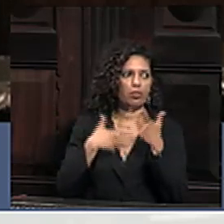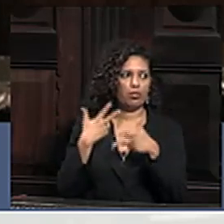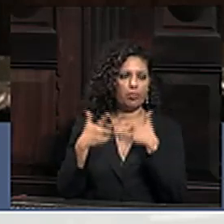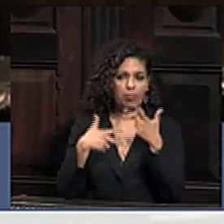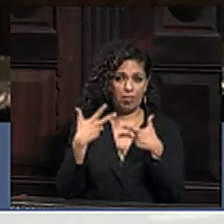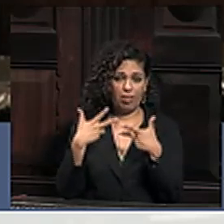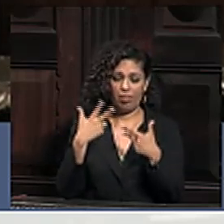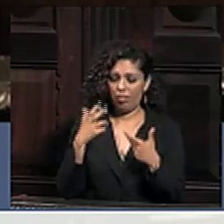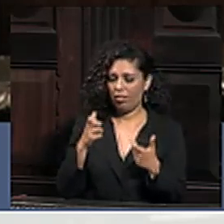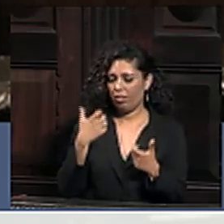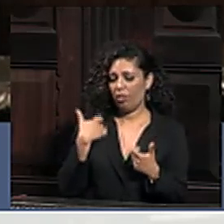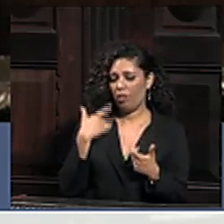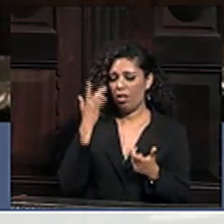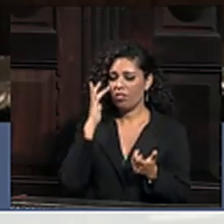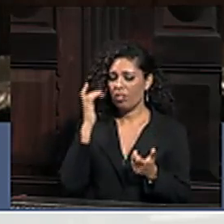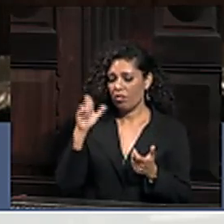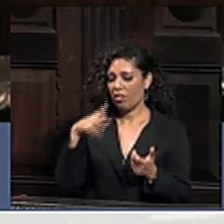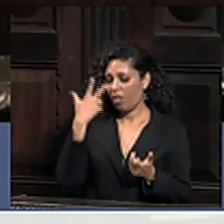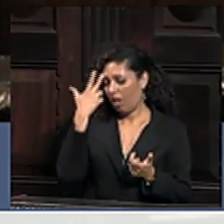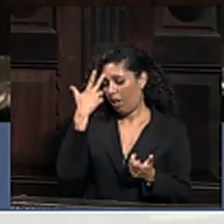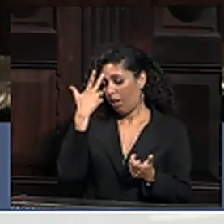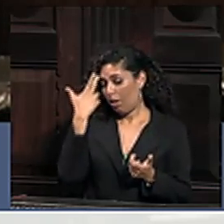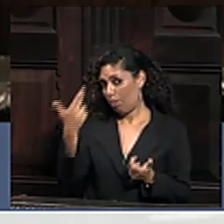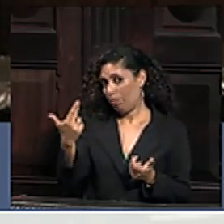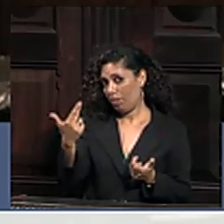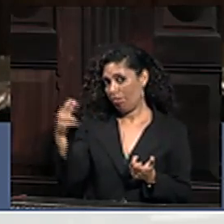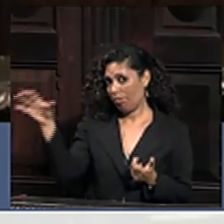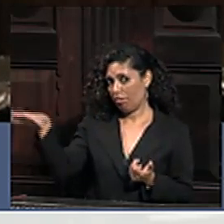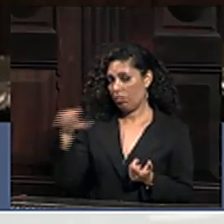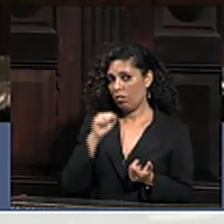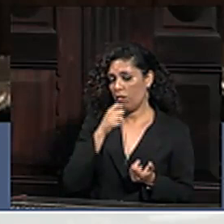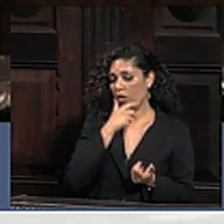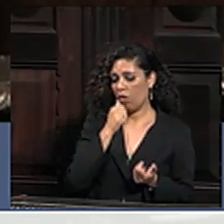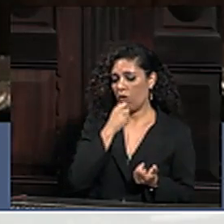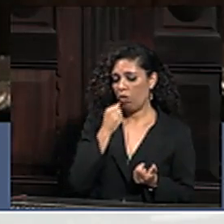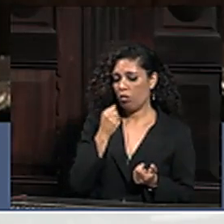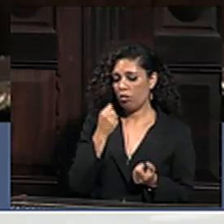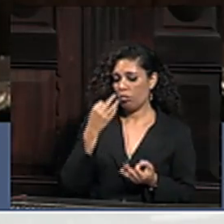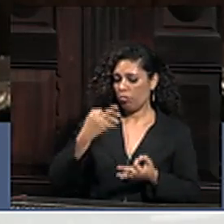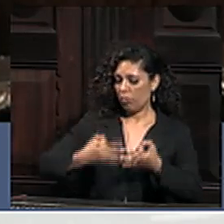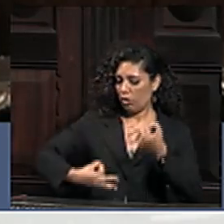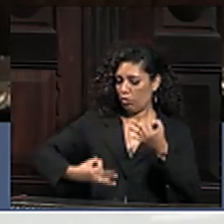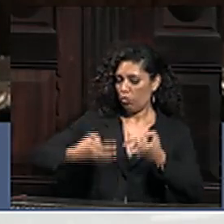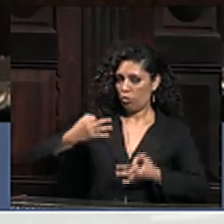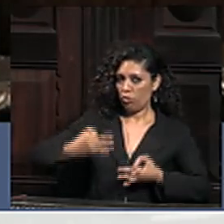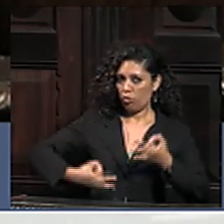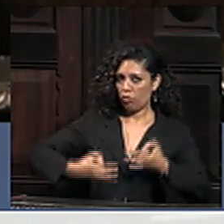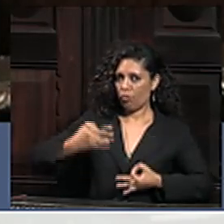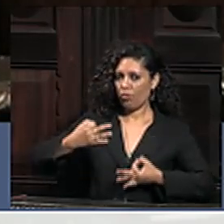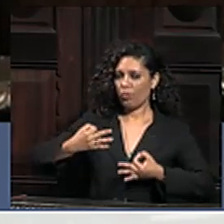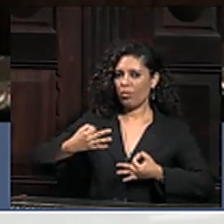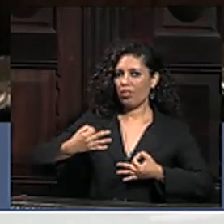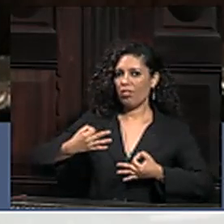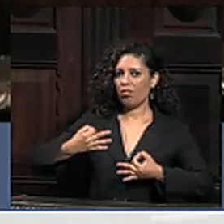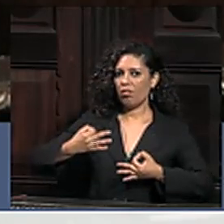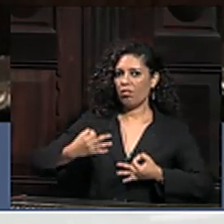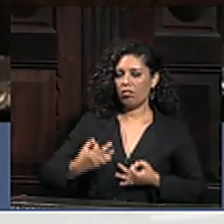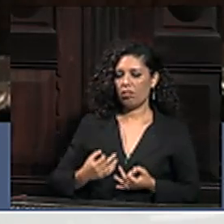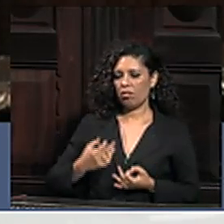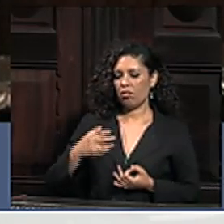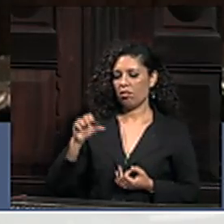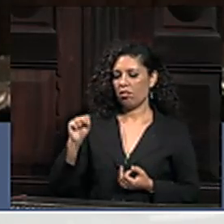que um juiz que adotou, no período pré-eleitoral, uma atitude claramente